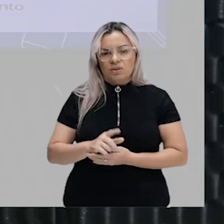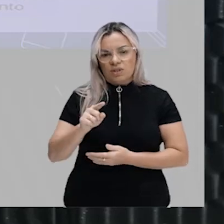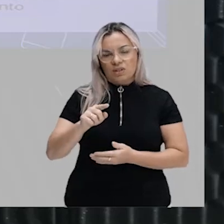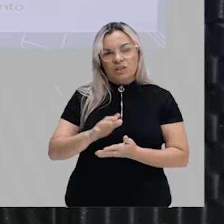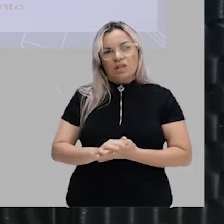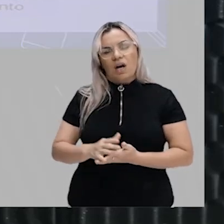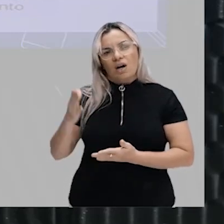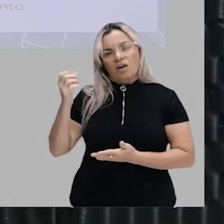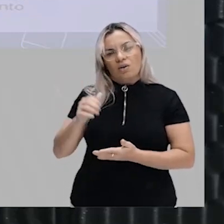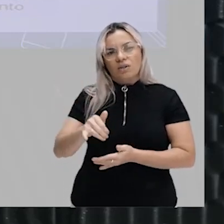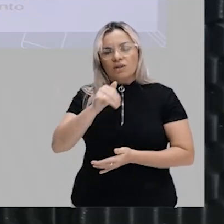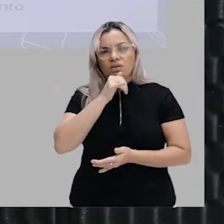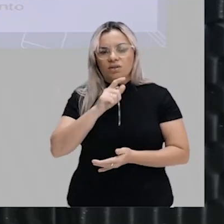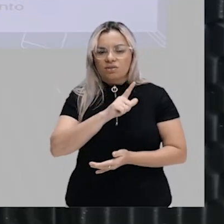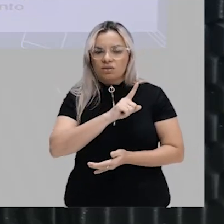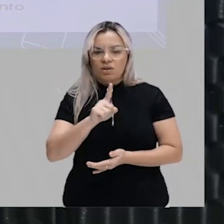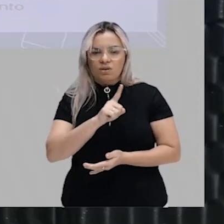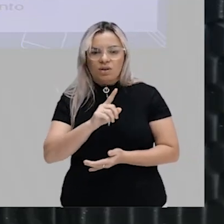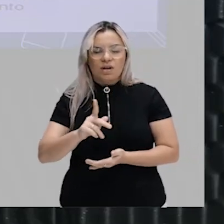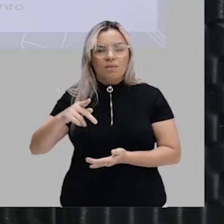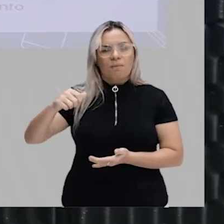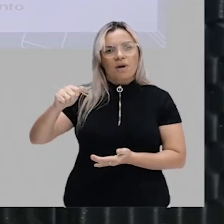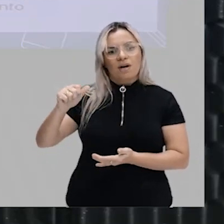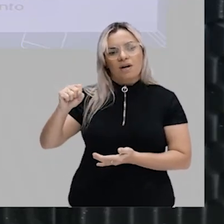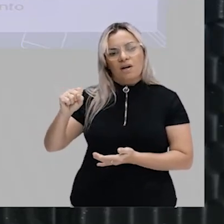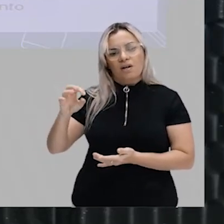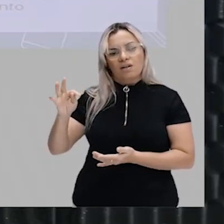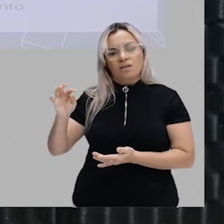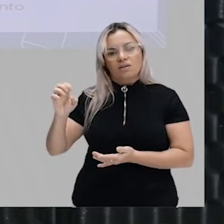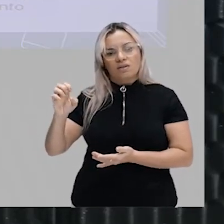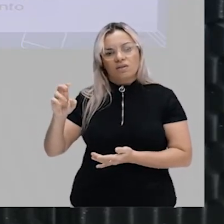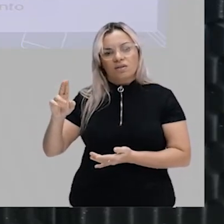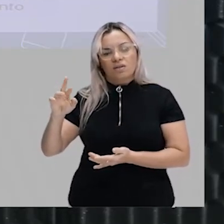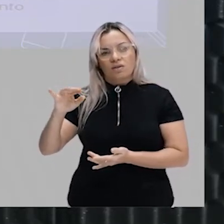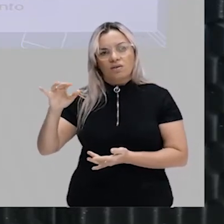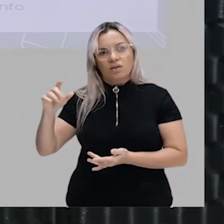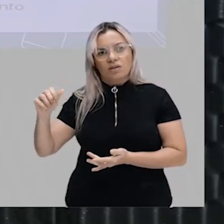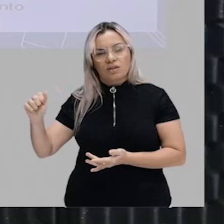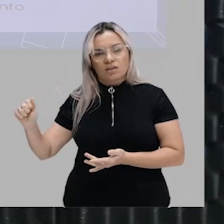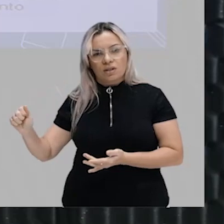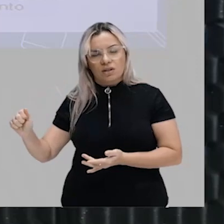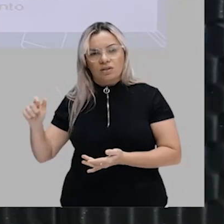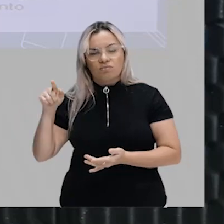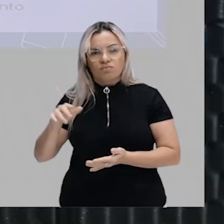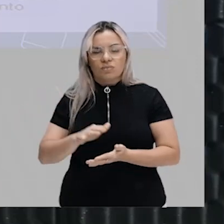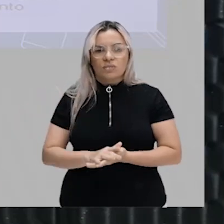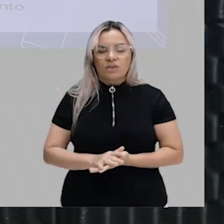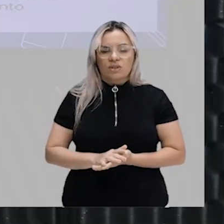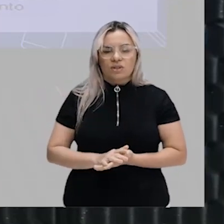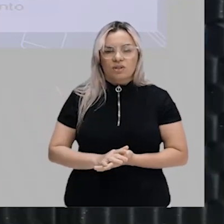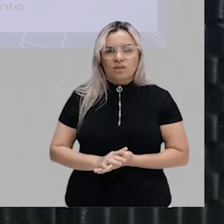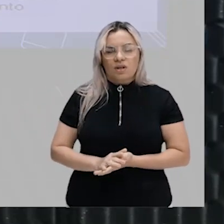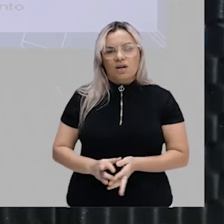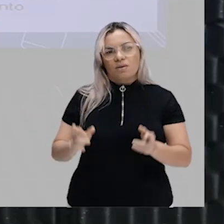pasteurizado. Bem, eu espero que vocês tenham entendido a aula de hoje. Falei um pouco sobre a derrubada da a